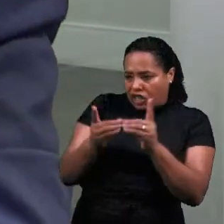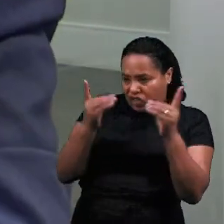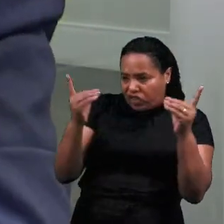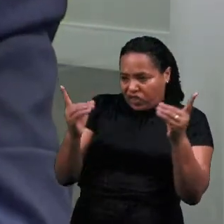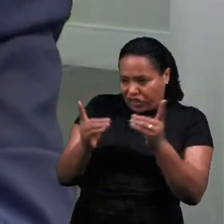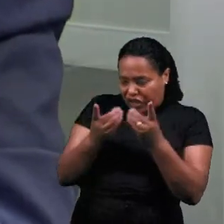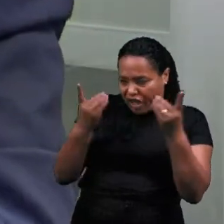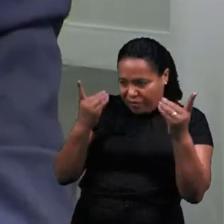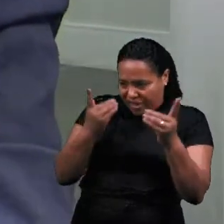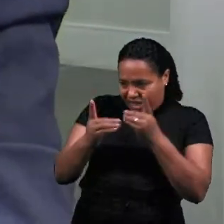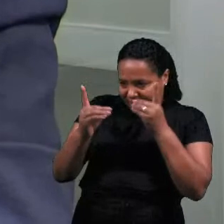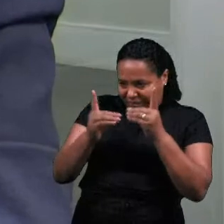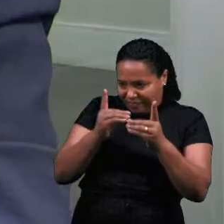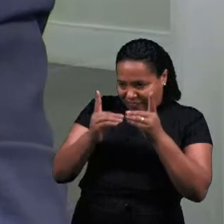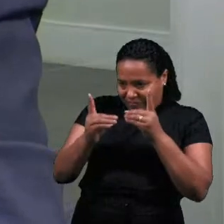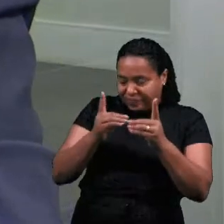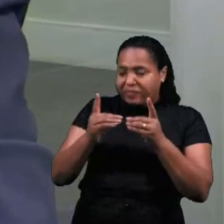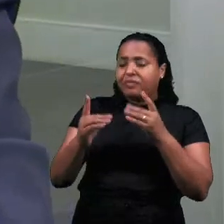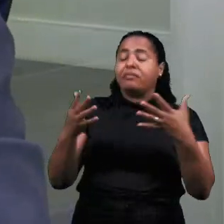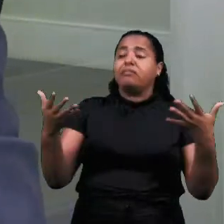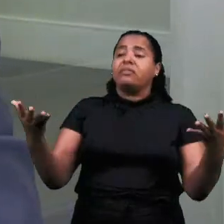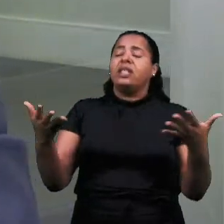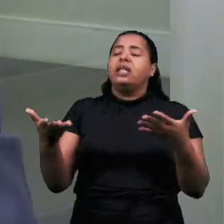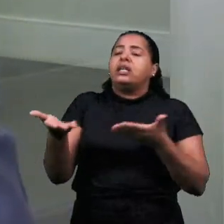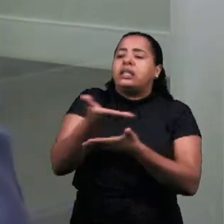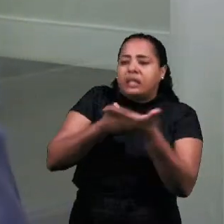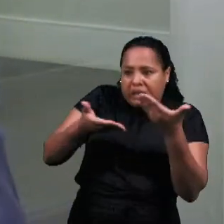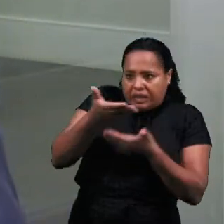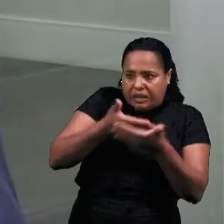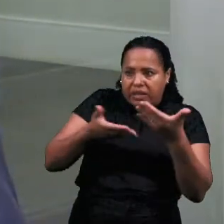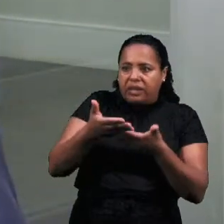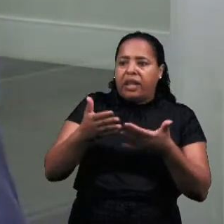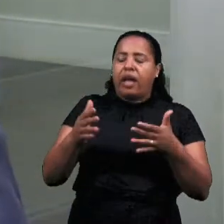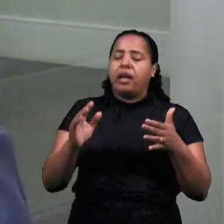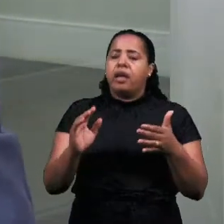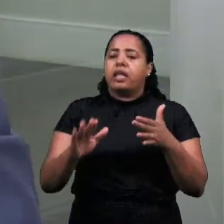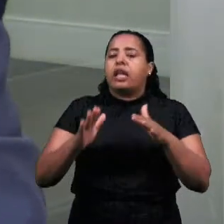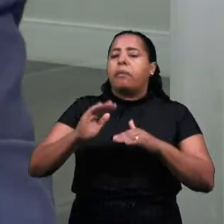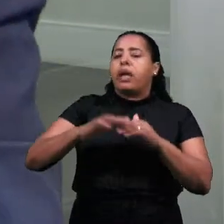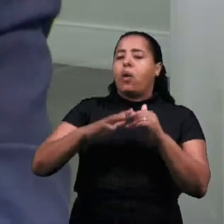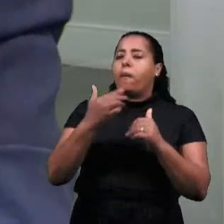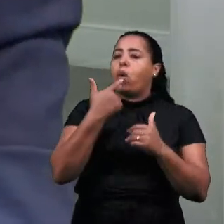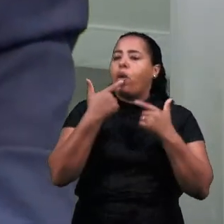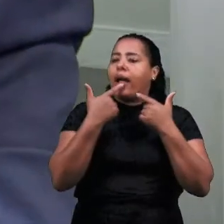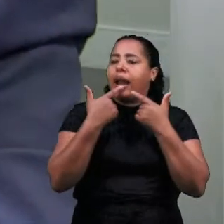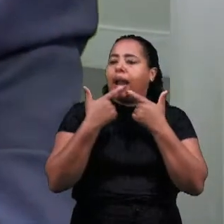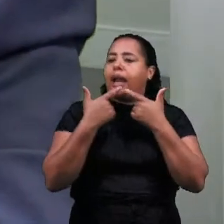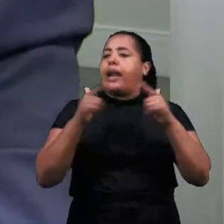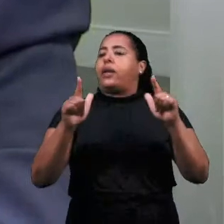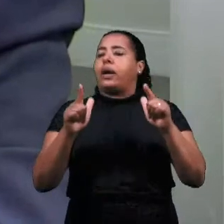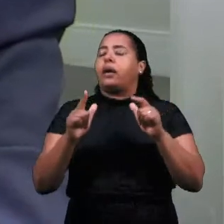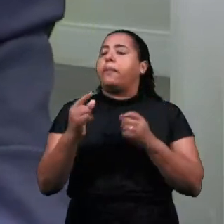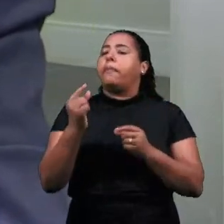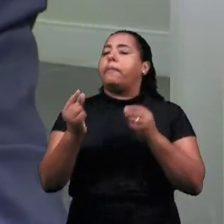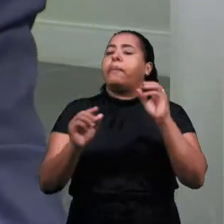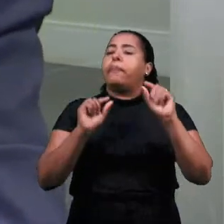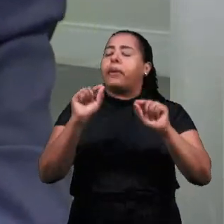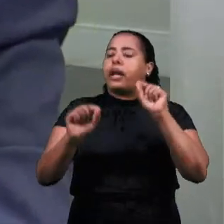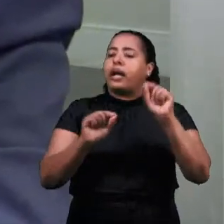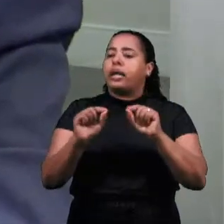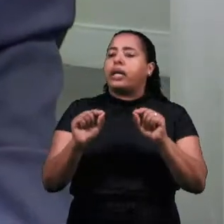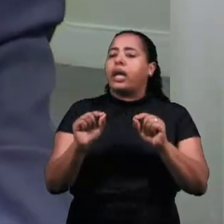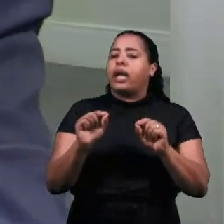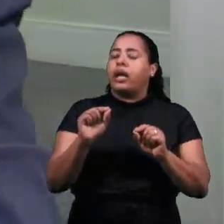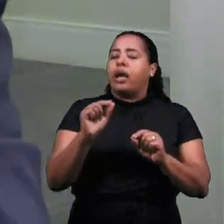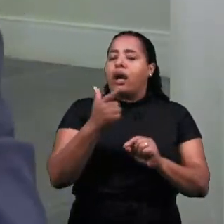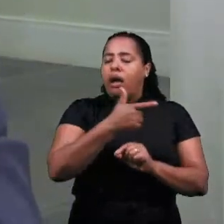até, quem sabe, simplificar um pouco a linguagem para que, além dos crentes,